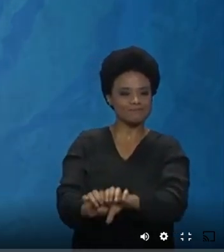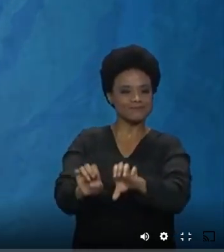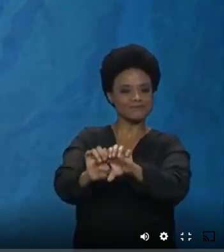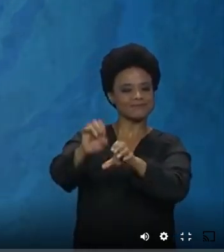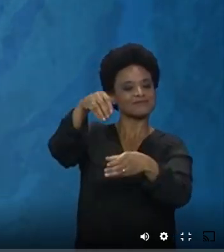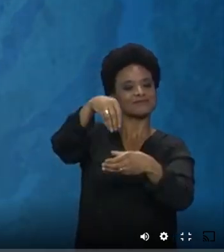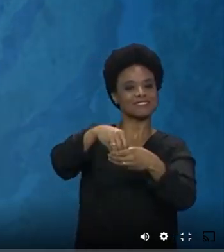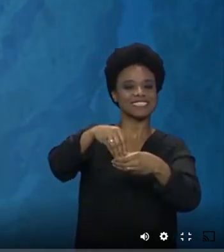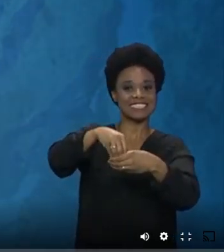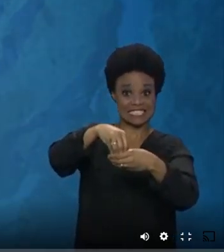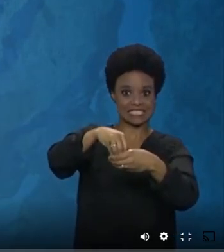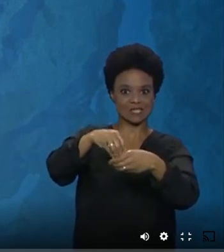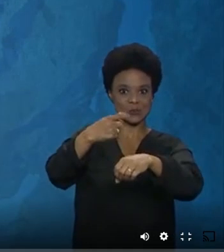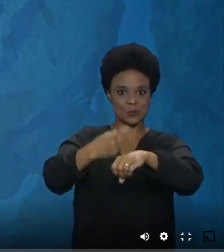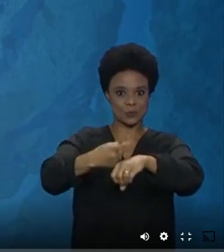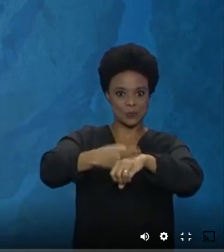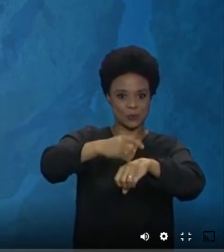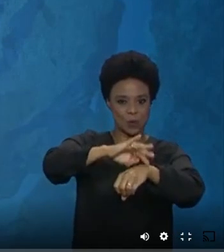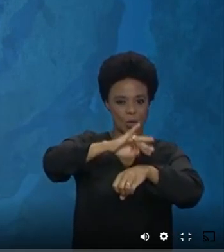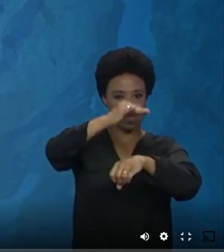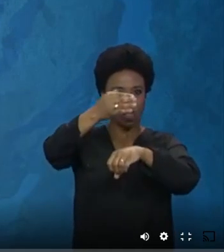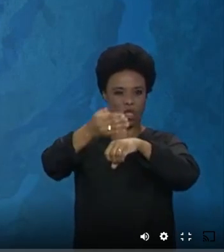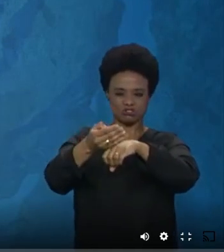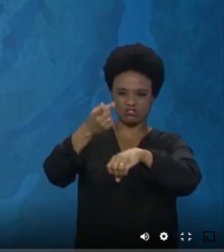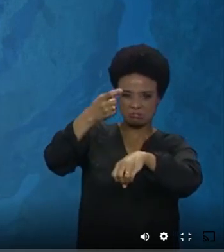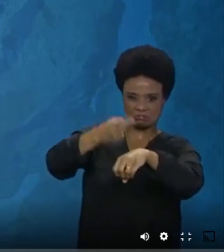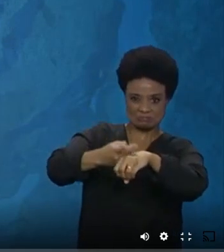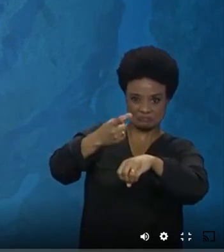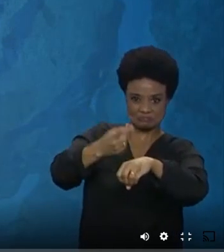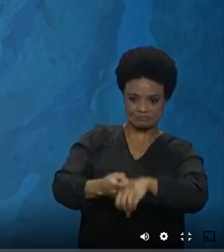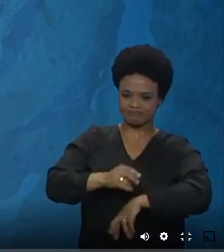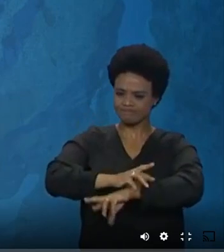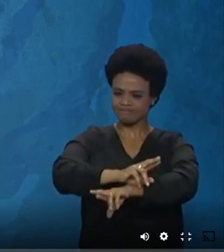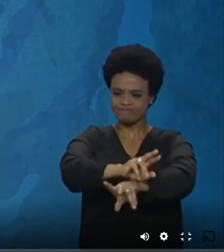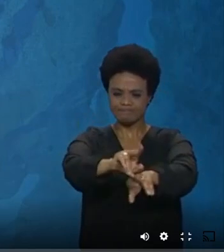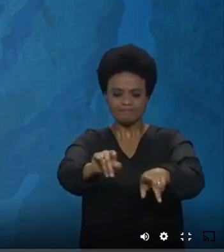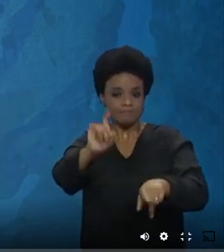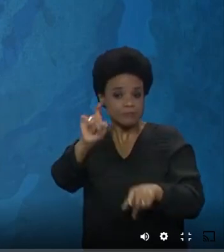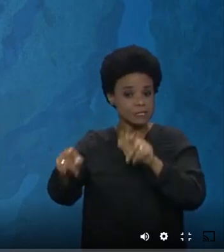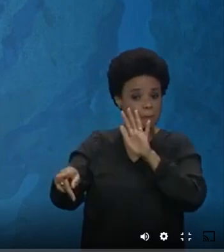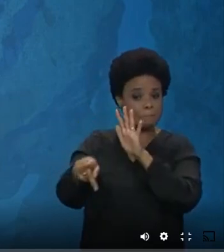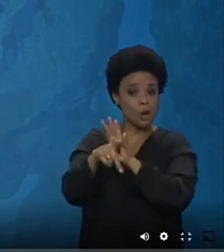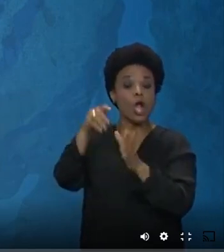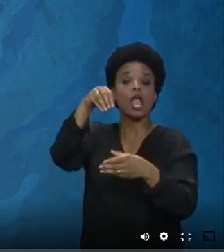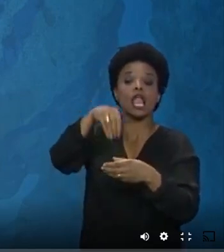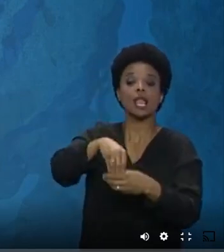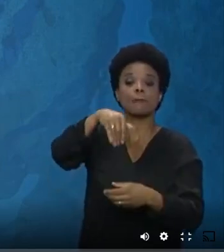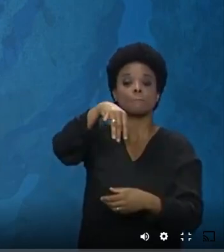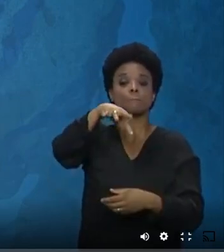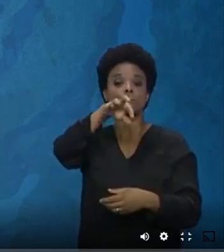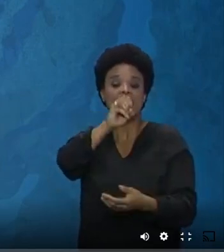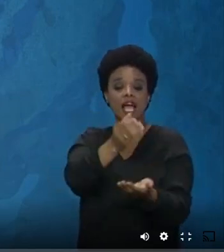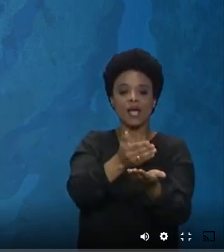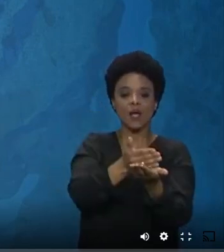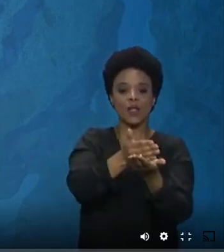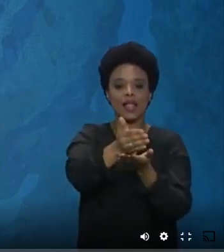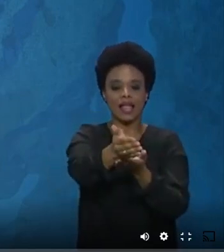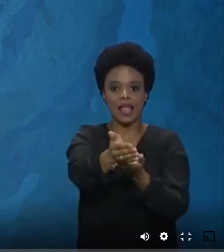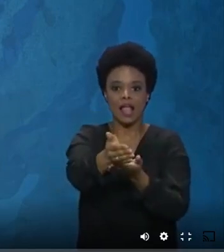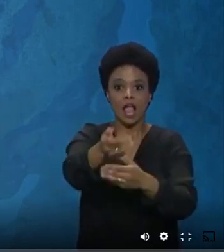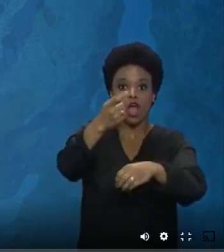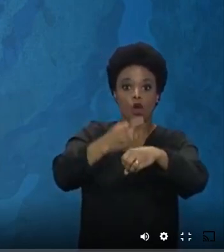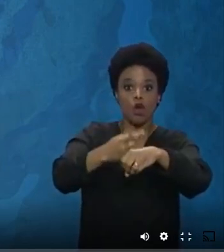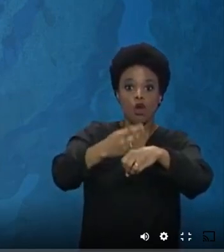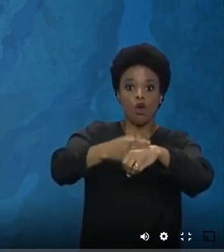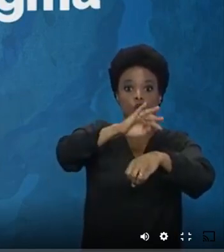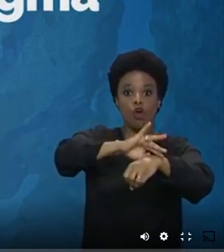As diferenças entre os tipos de rochas são determinadas pelo conteúdo em sílica do magma de origem. As rochas ígneas